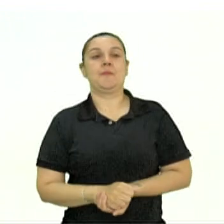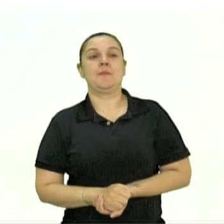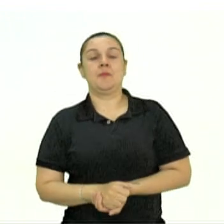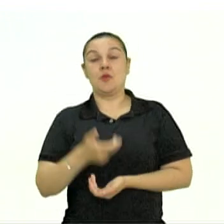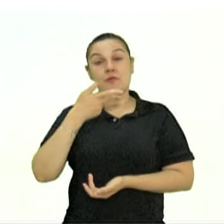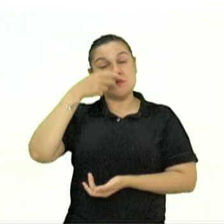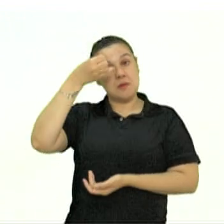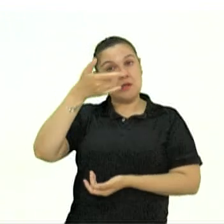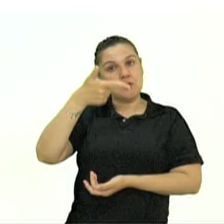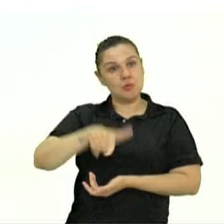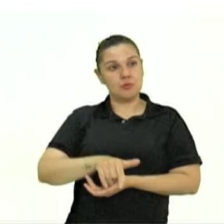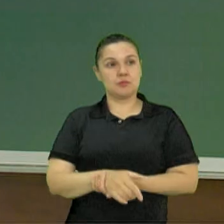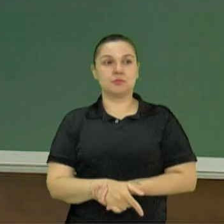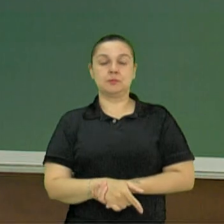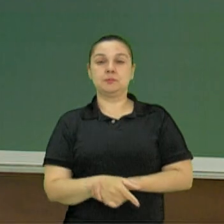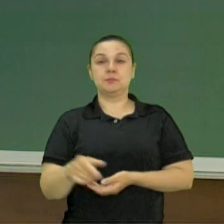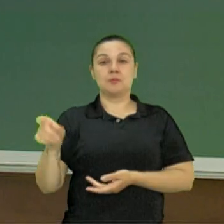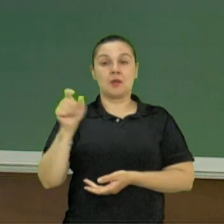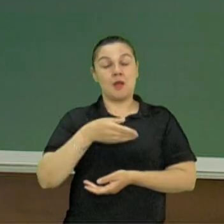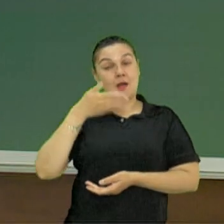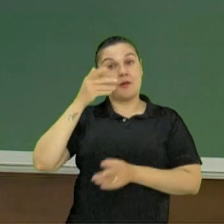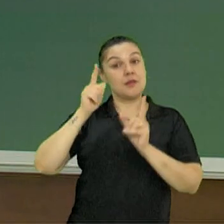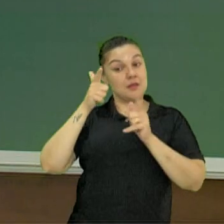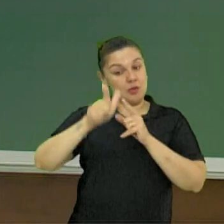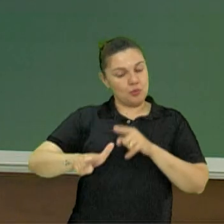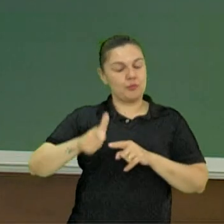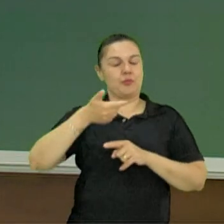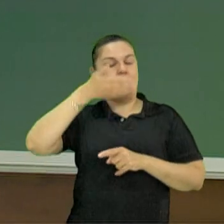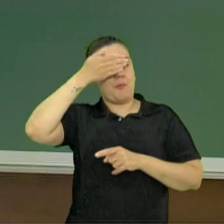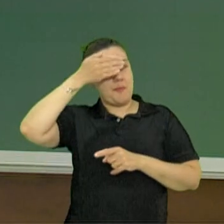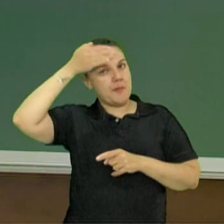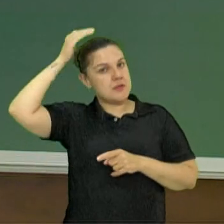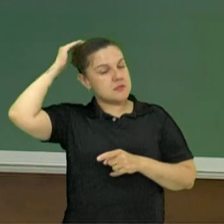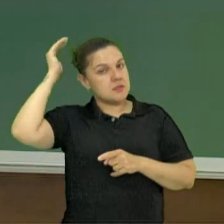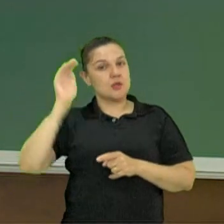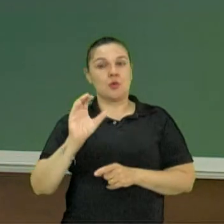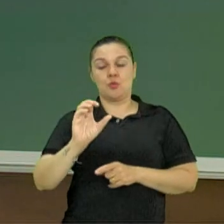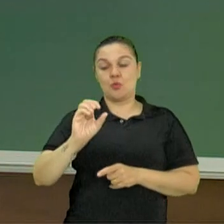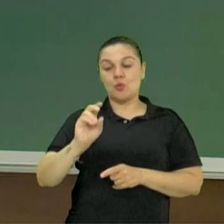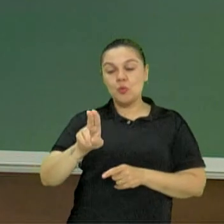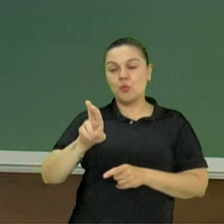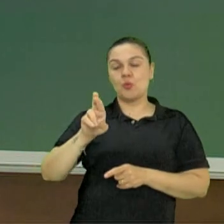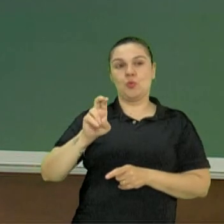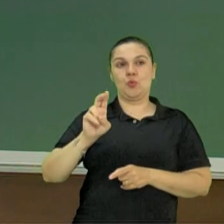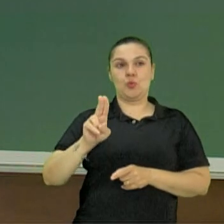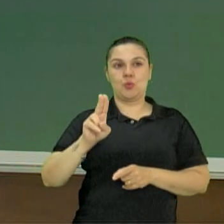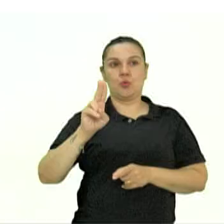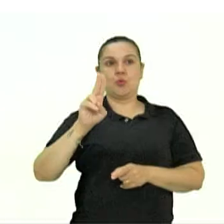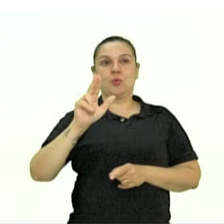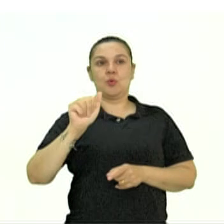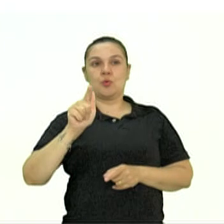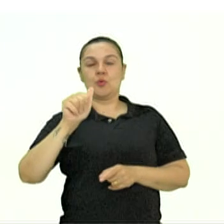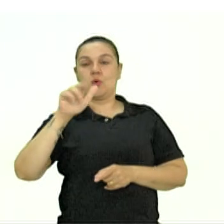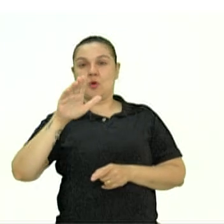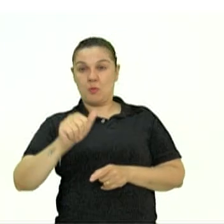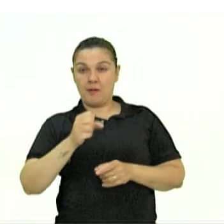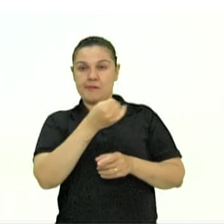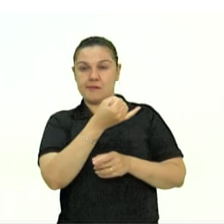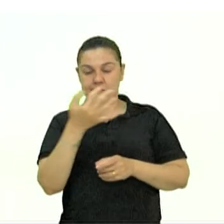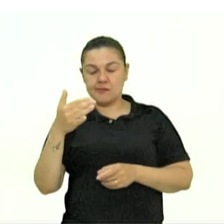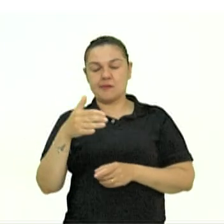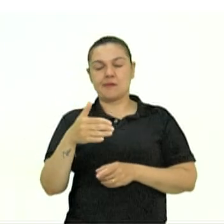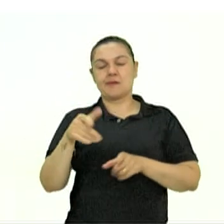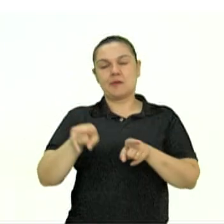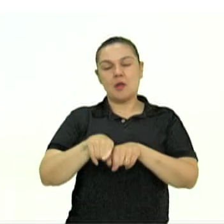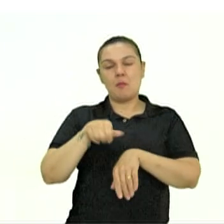vou lembrá-los. Basílio da Gama, O Uruguai, arcadismo, certo? Em que se encontram alguns dos